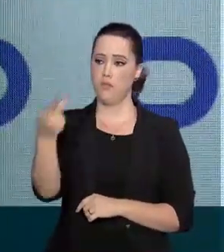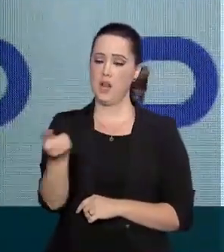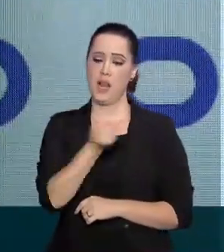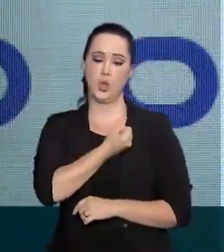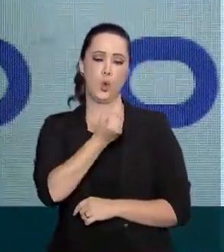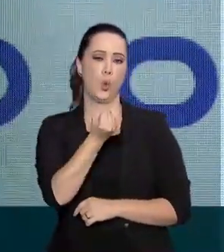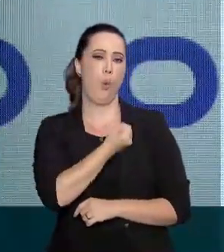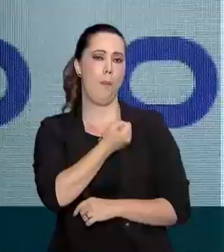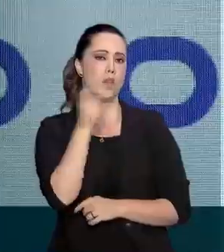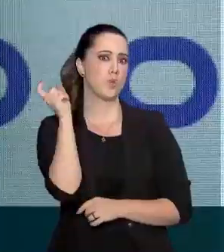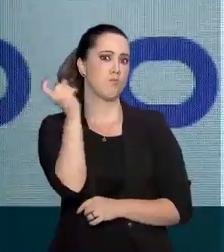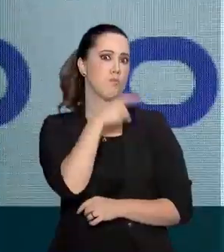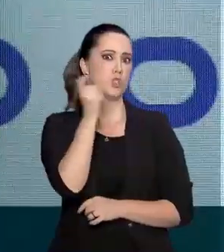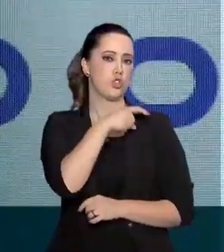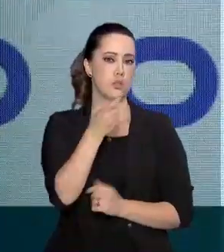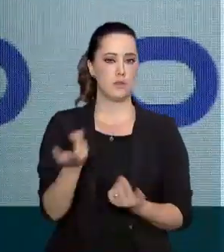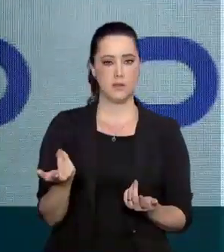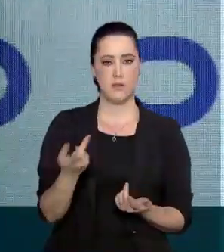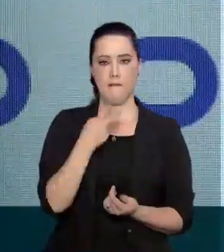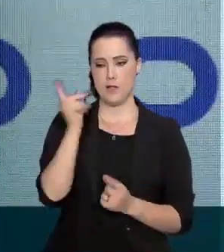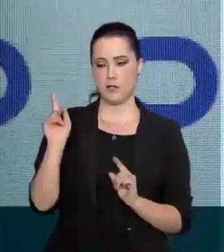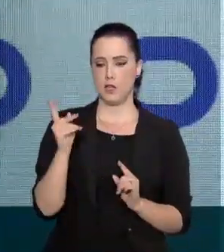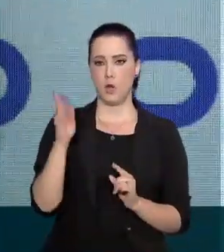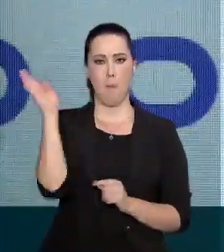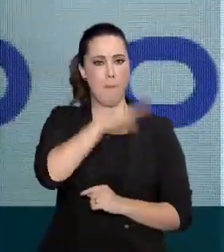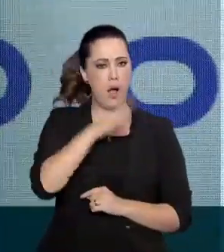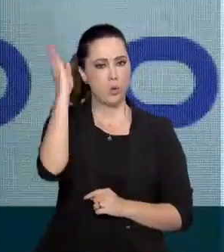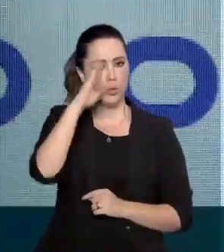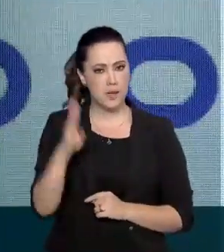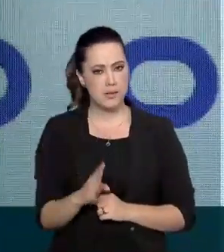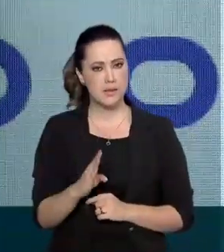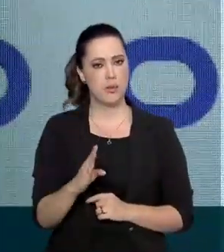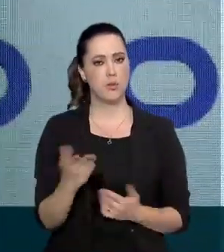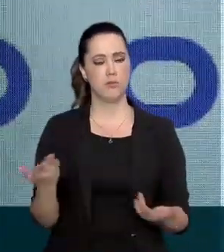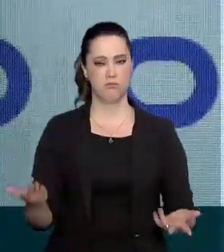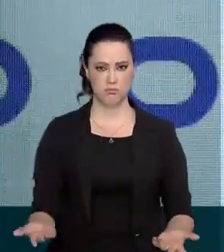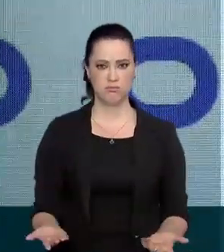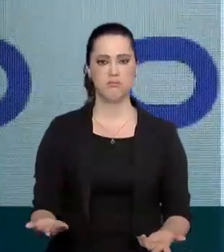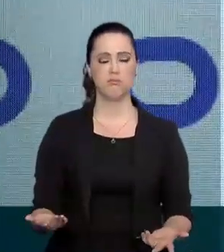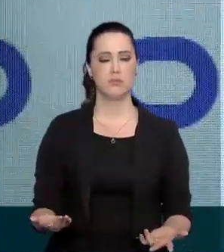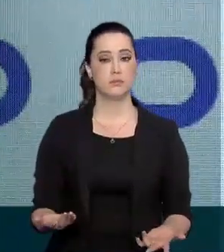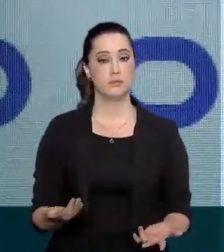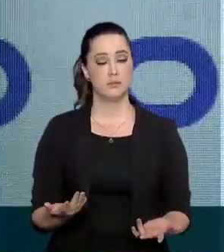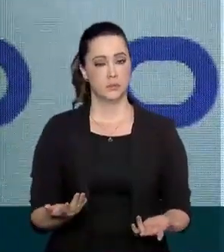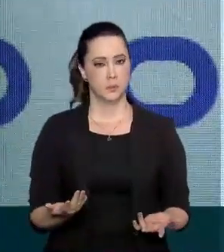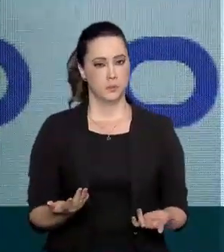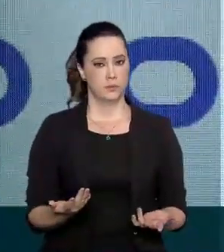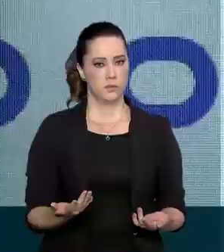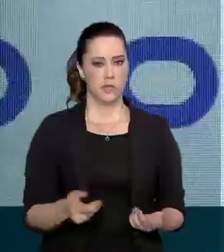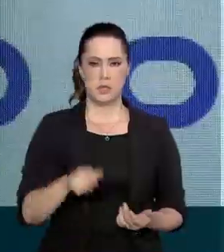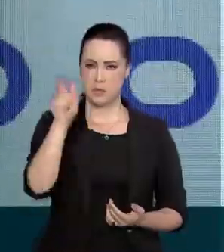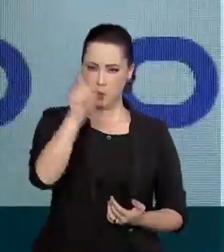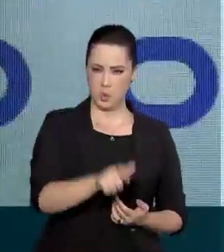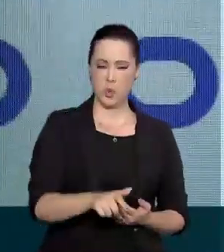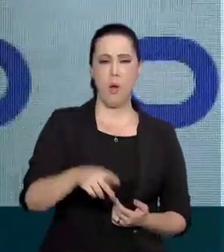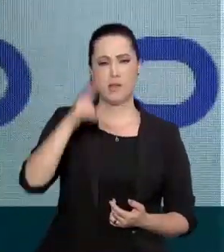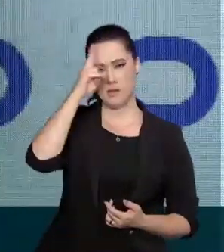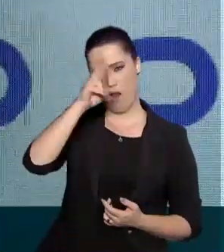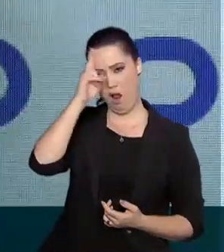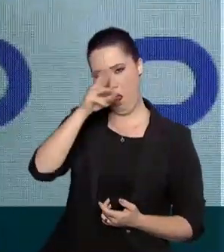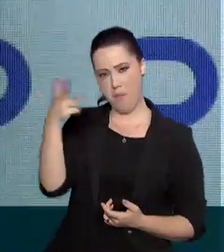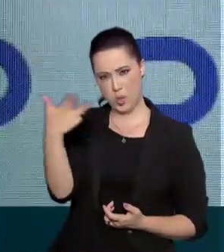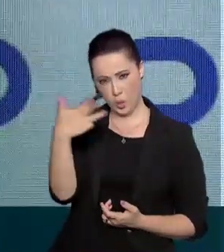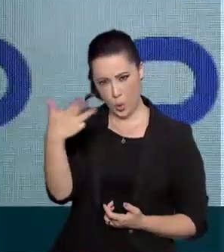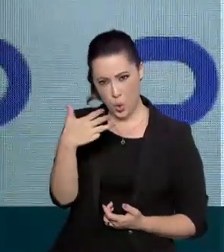mentirosos, fazendo uma campanha negativa contra o nosso Brasil. Alguém lembra do Lula 2002?